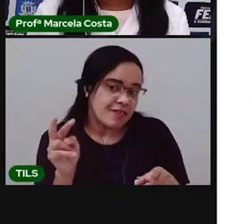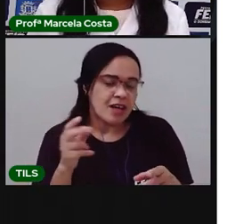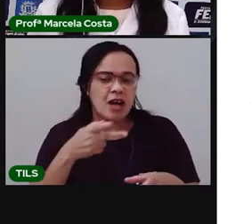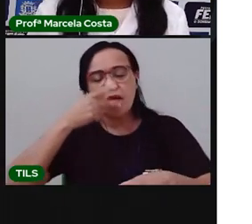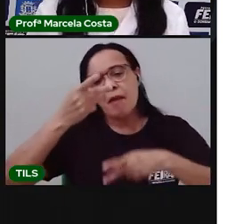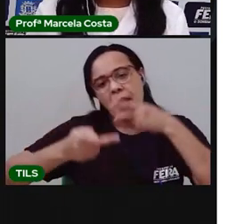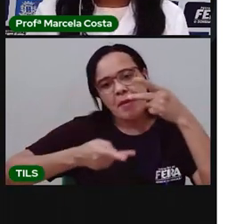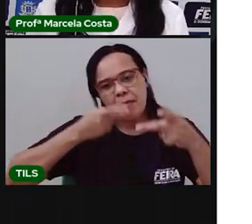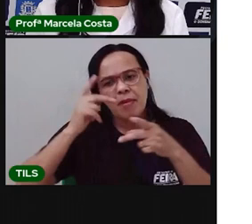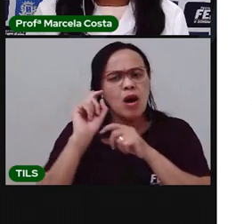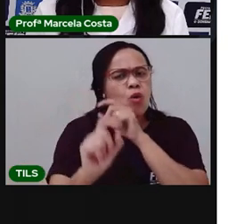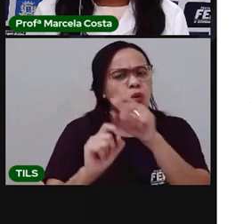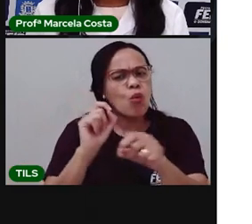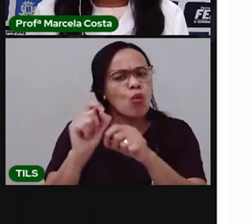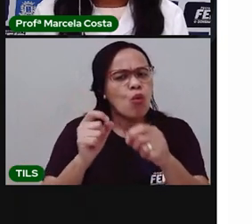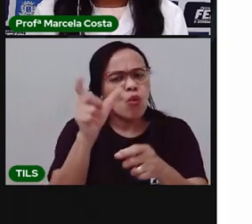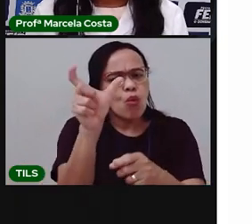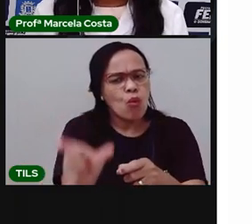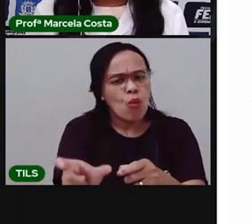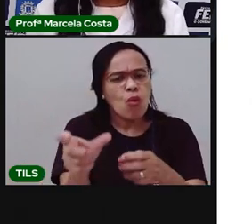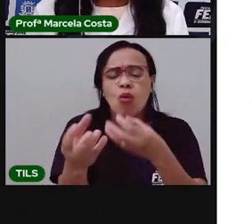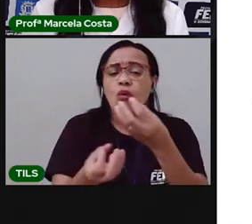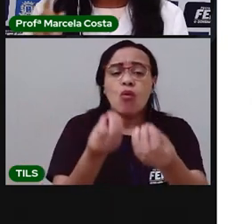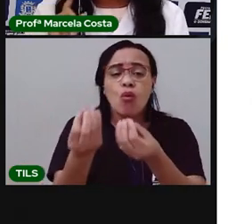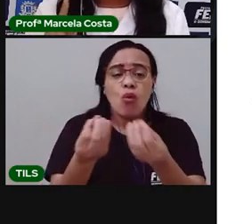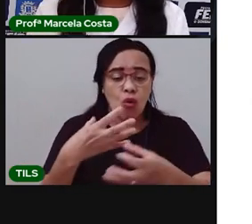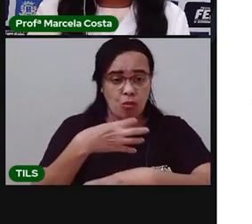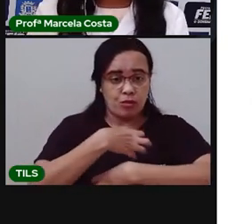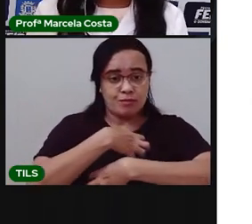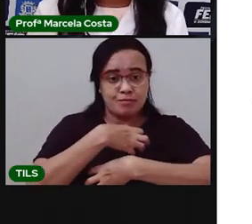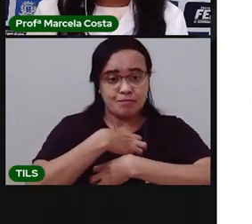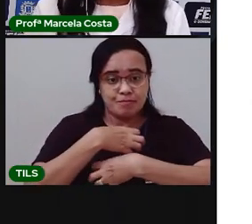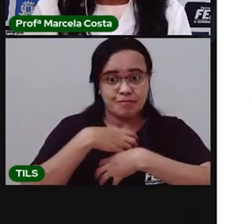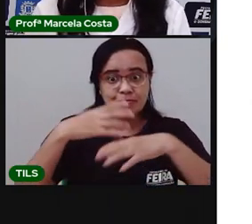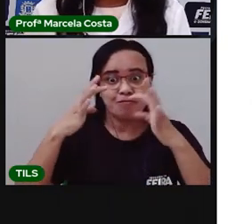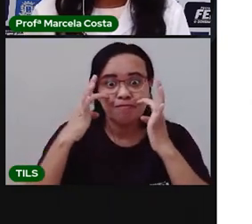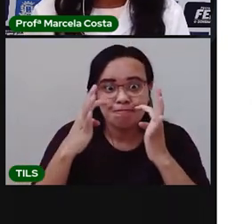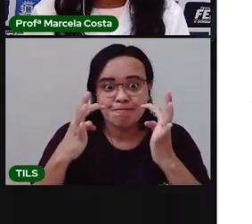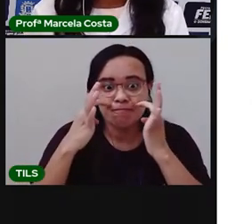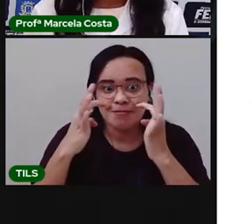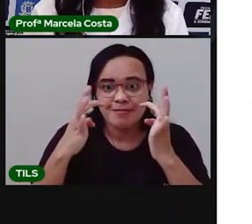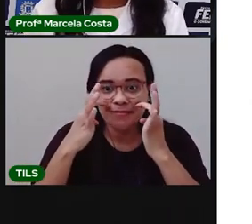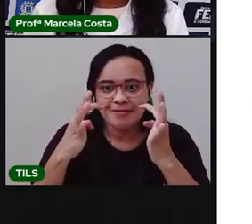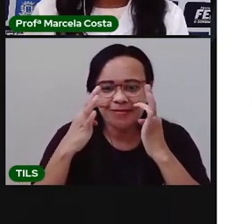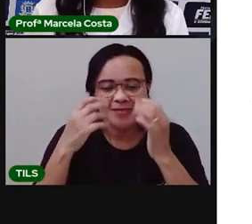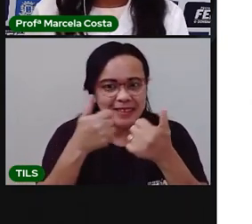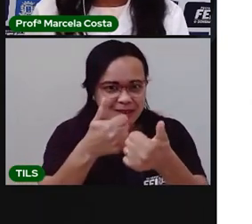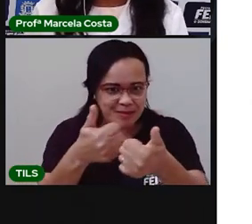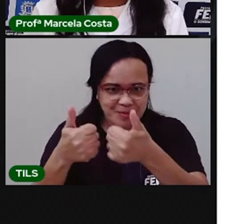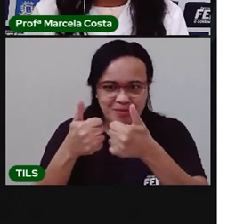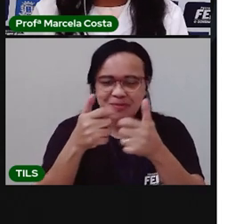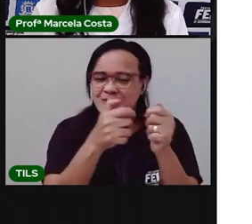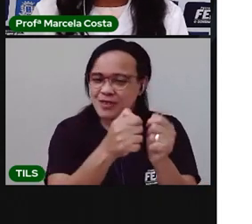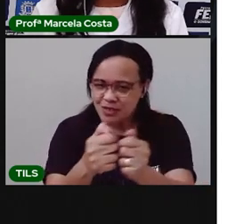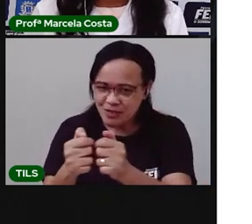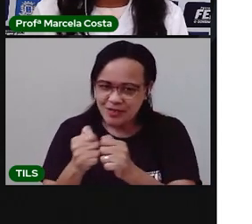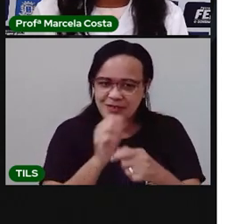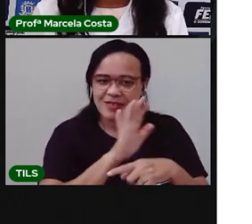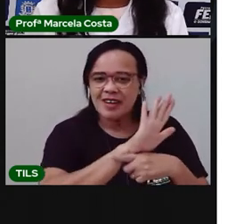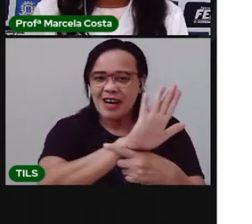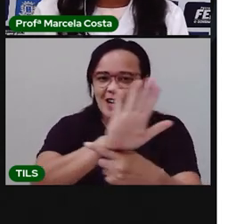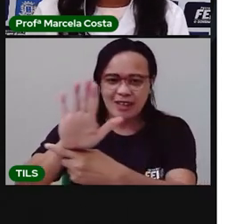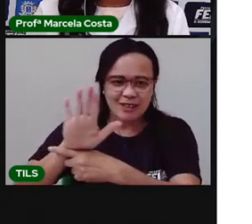é aquela que a pessoa está fazendo, tá bom? Presta bem atenção que esse joguinho vai ajudar a gente também